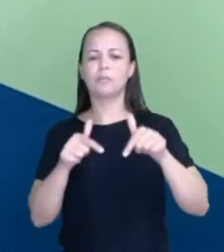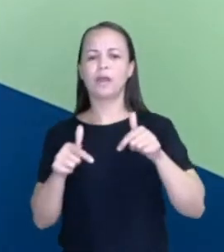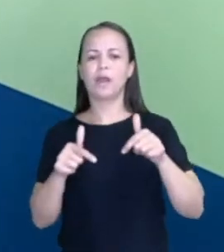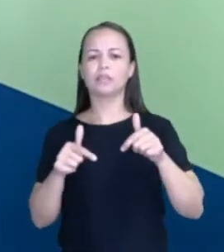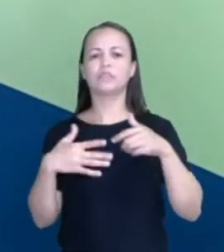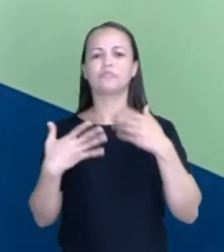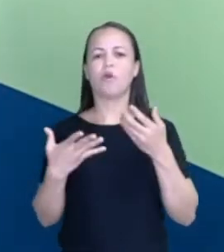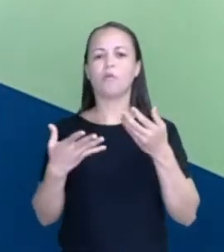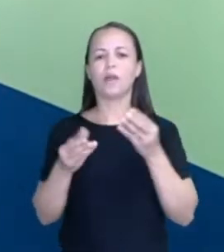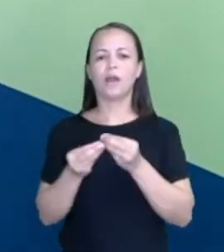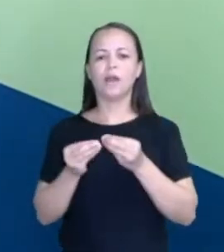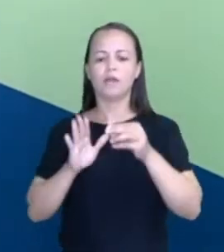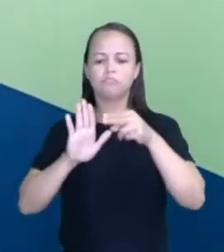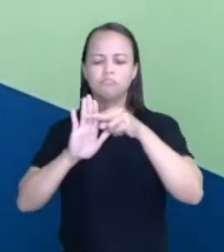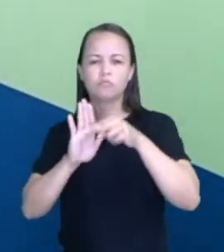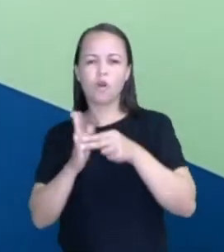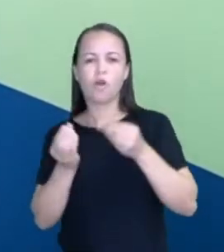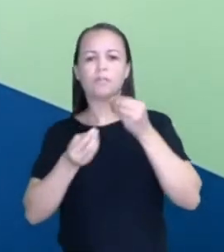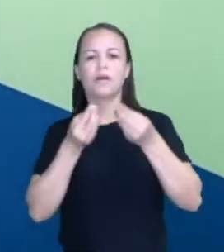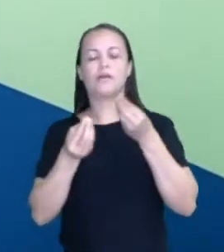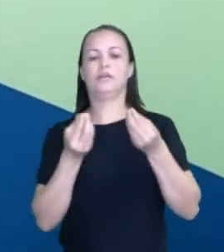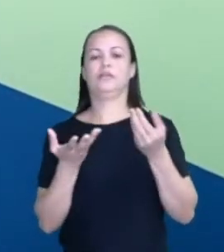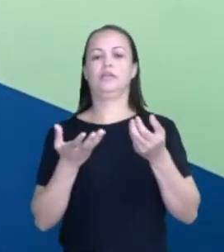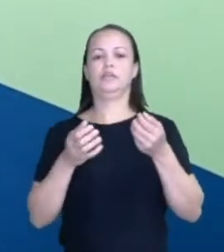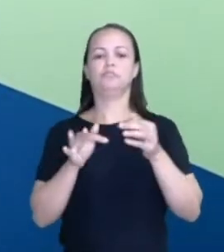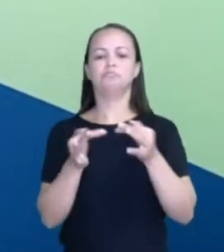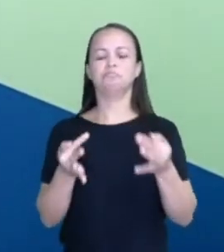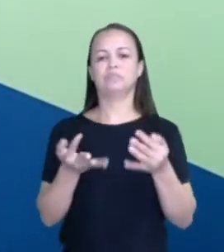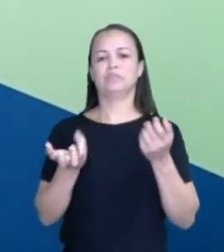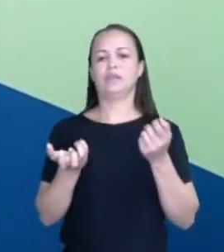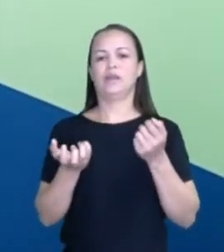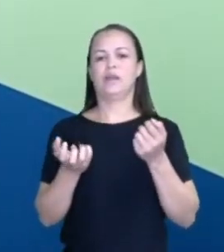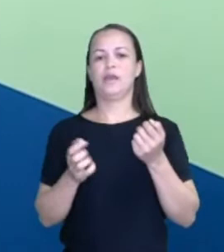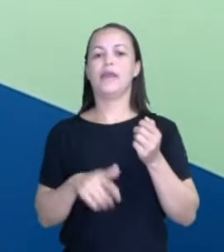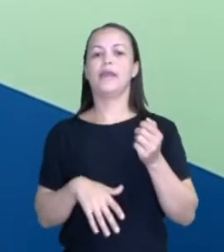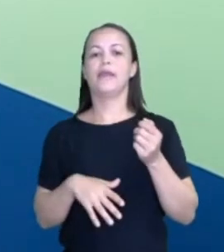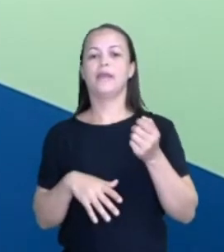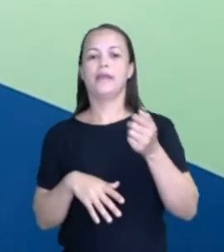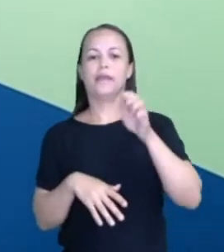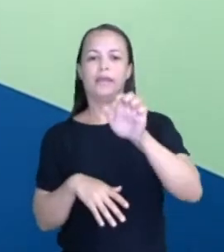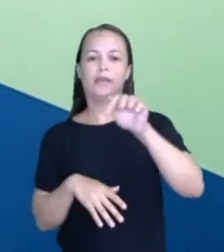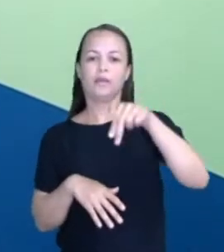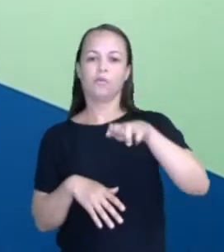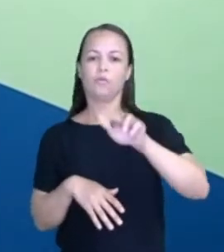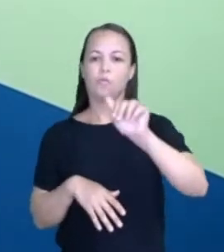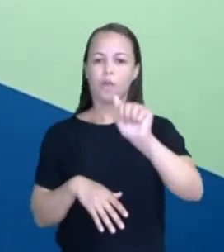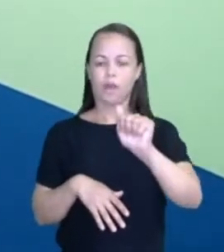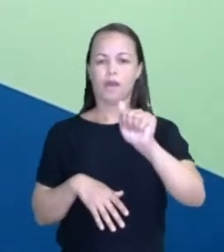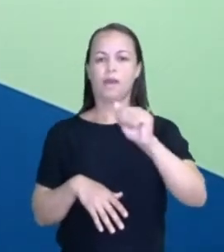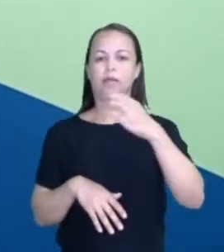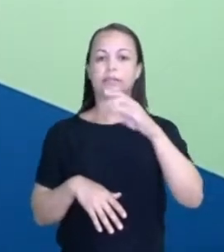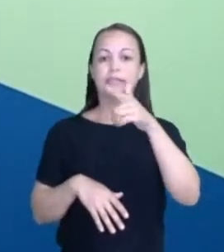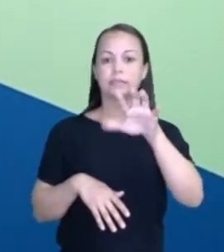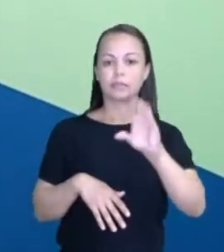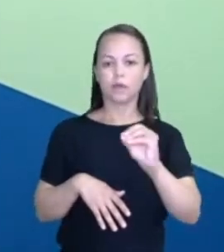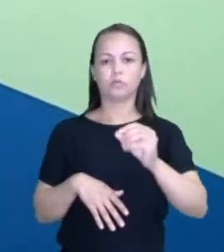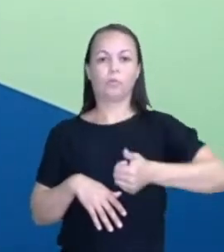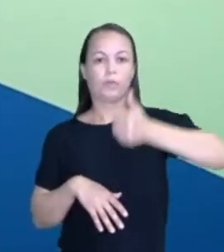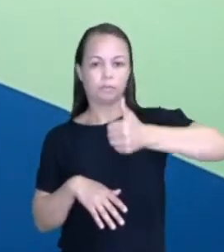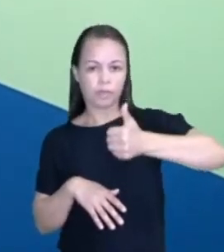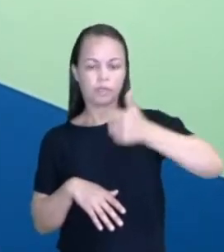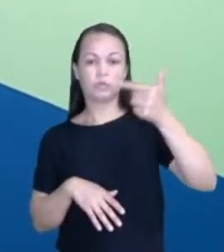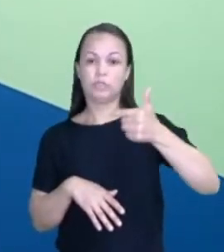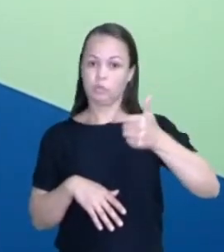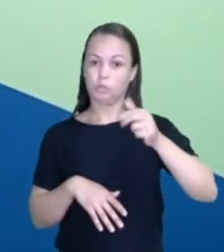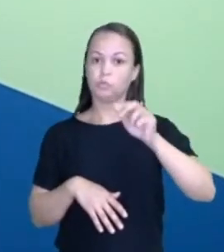A equação polinomial do primeiro grau, ou simplesmente equação do primeiro grau, certo?